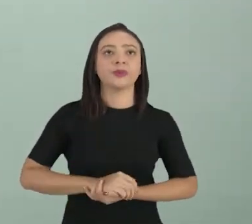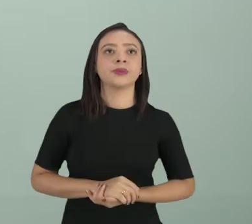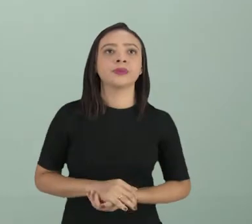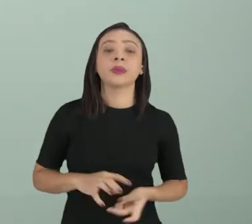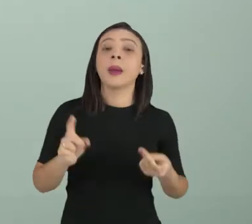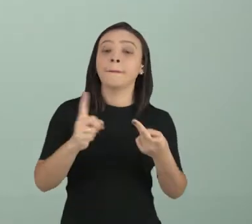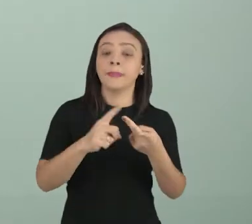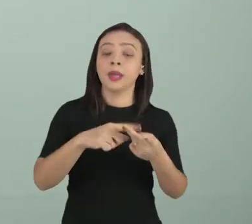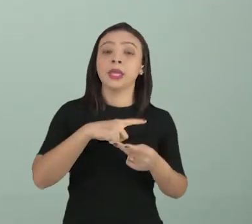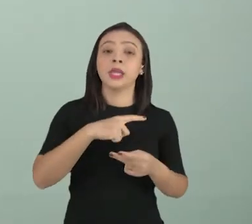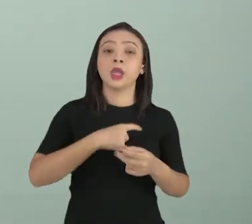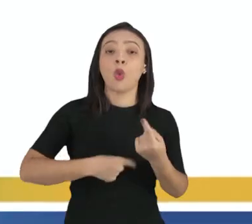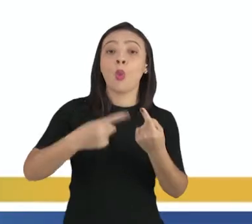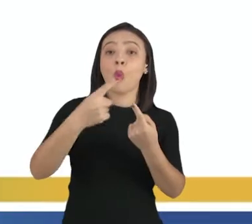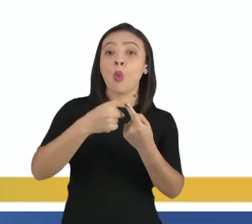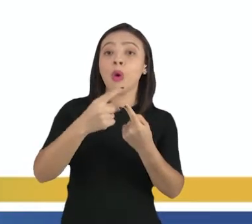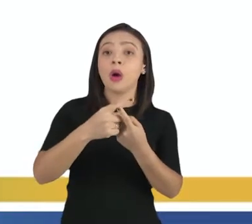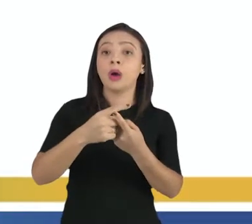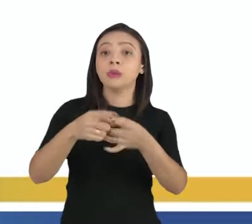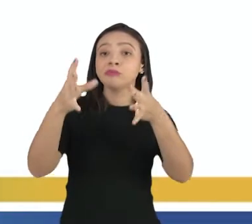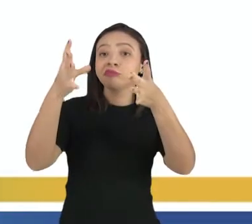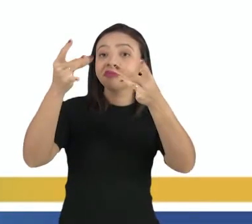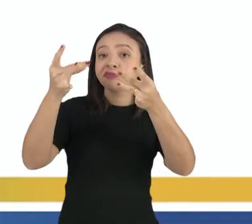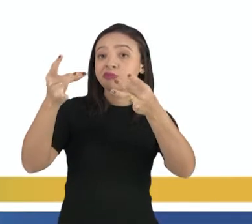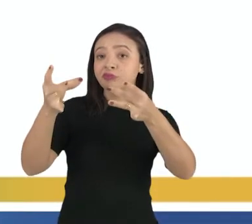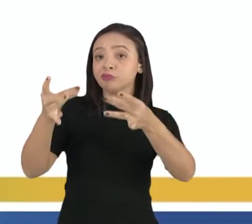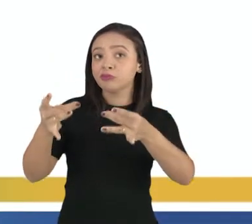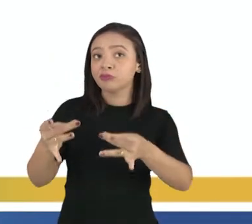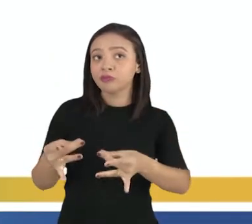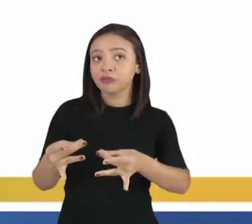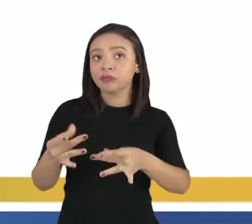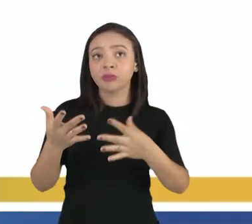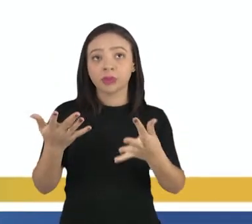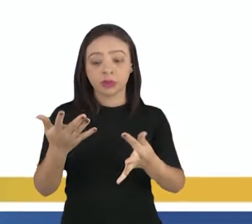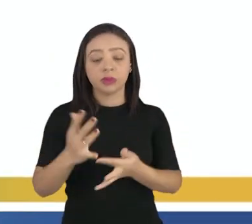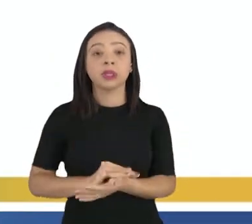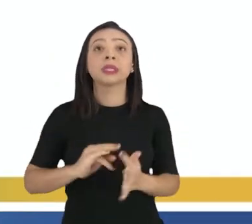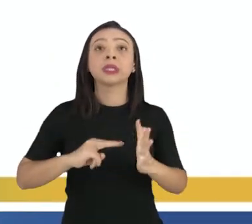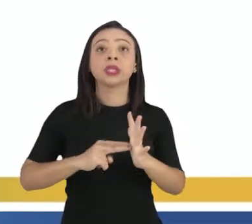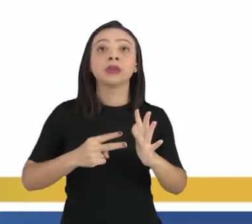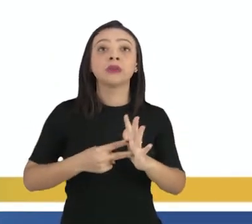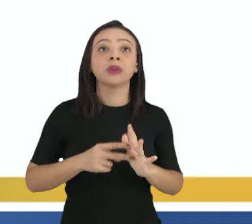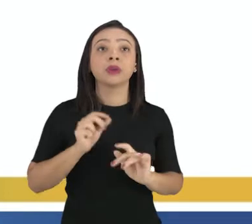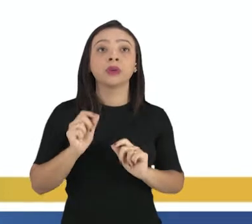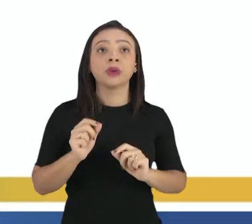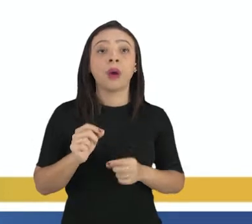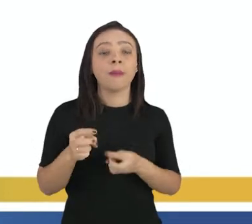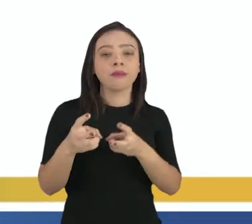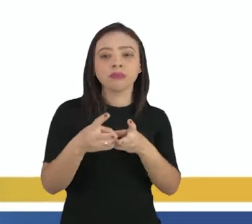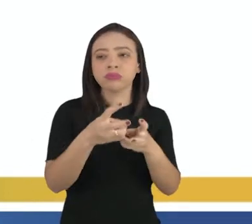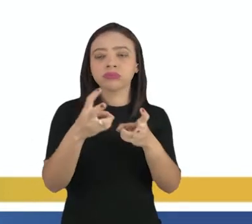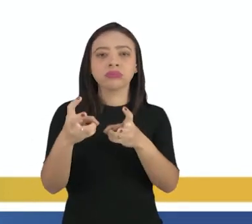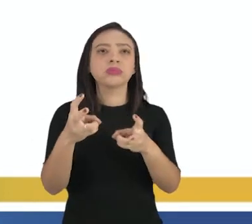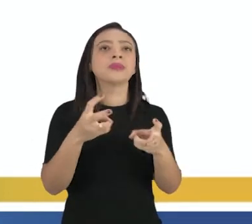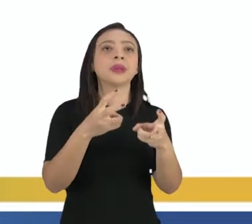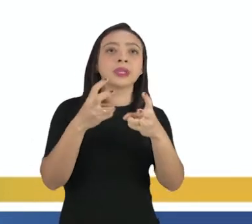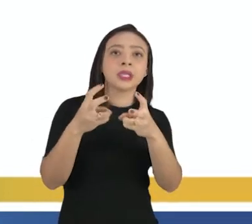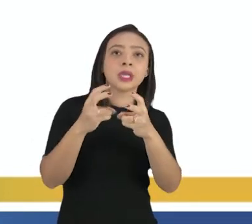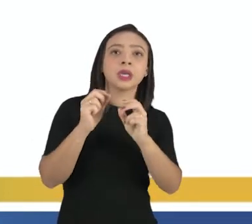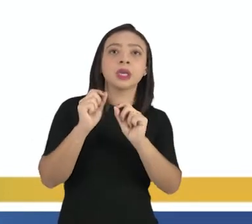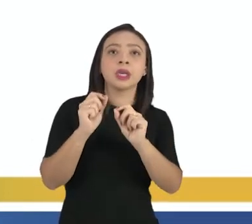próximo texto descritivo o texto descritivo consiste em uma percepção